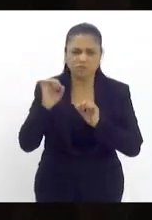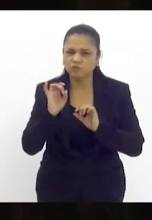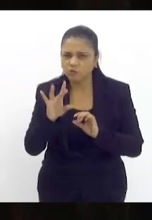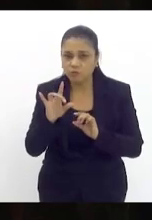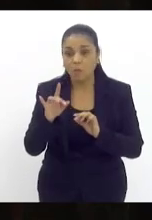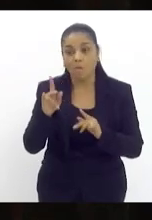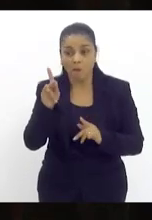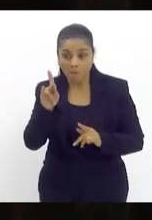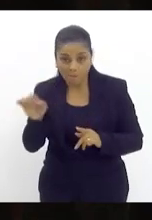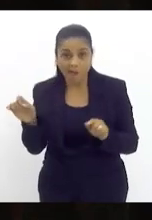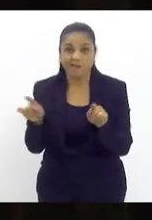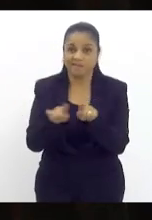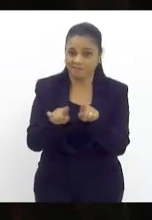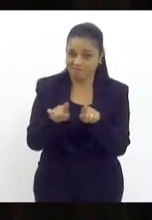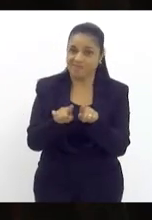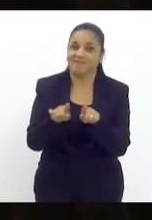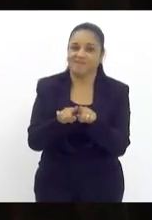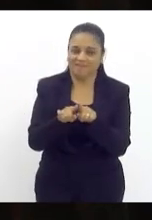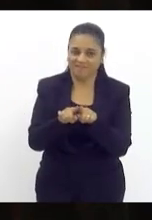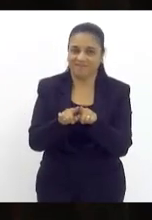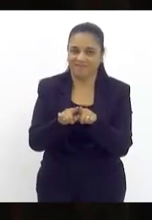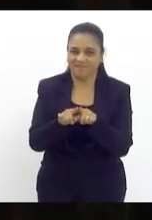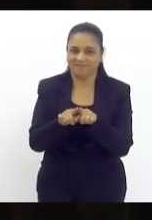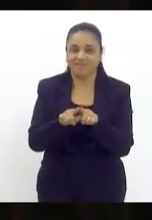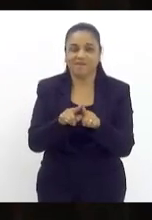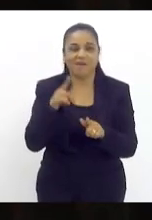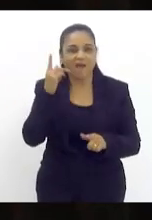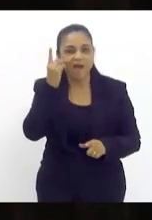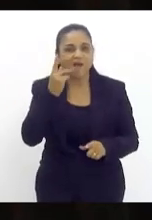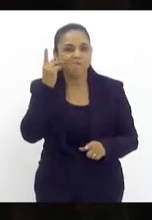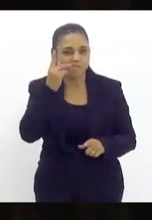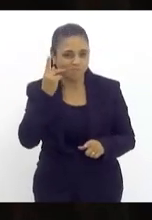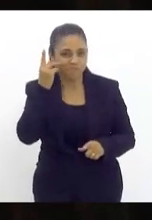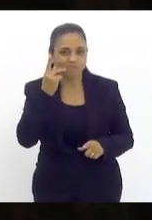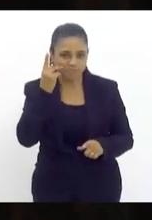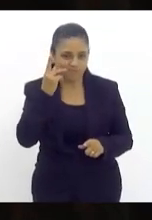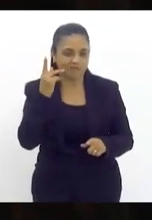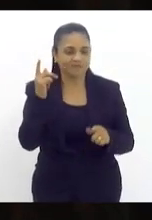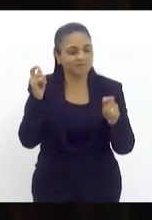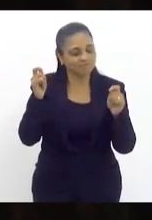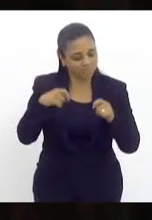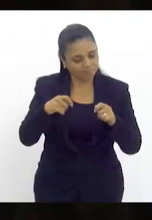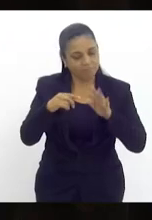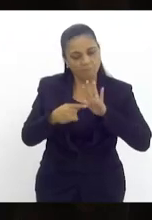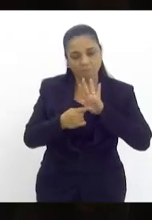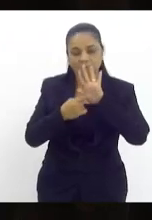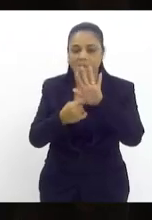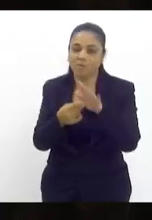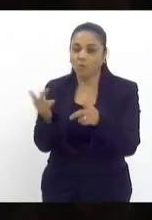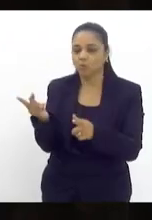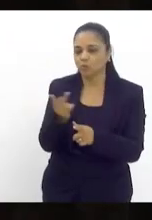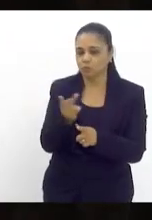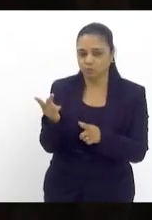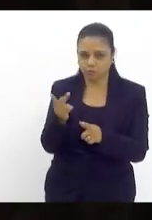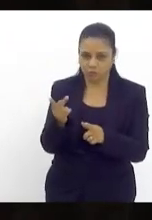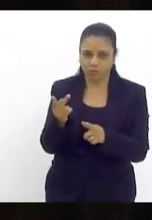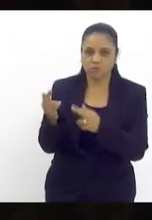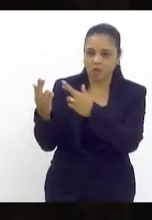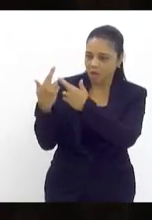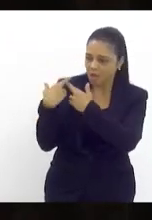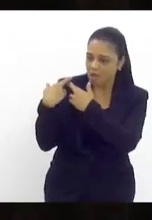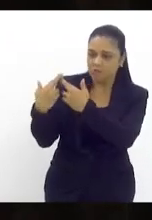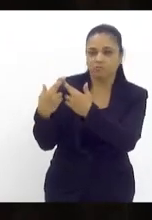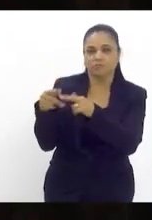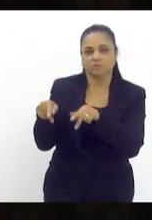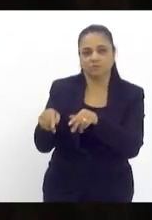pai estar também. Né? Então, essa política dava essa possibilidade dos dois terem corresponsabilidade no